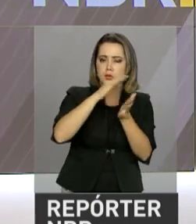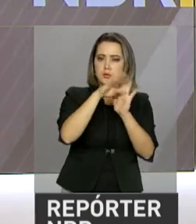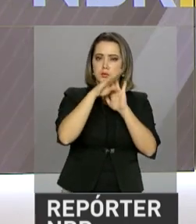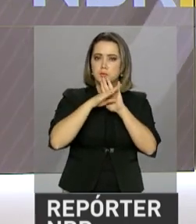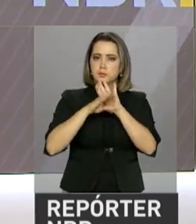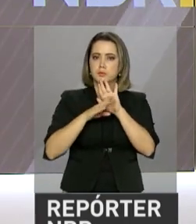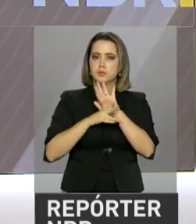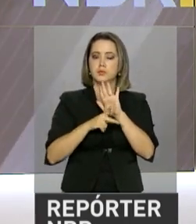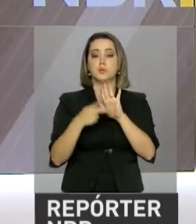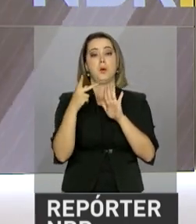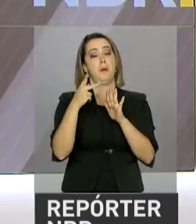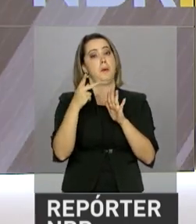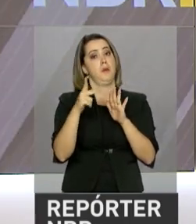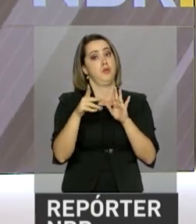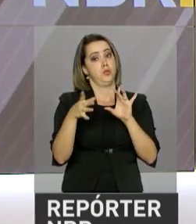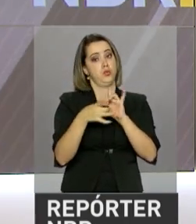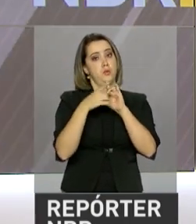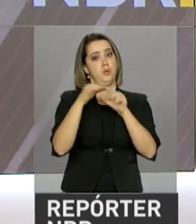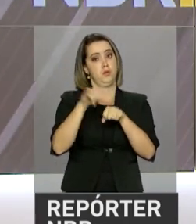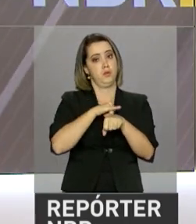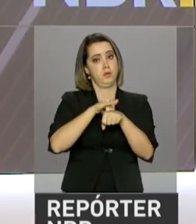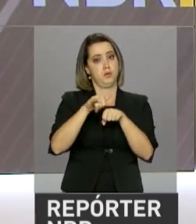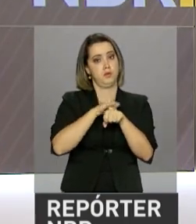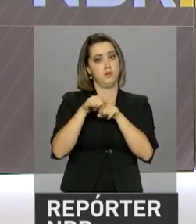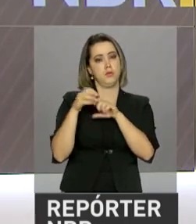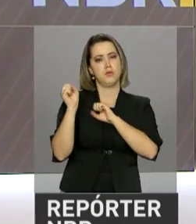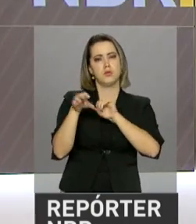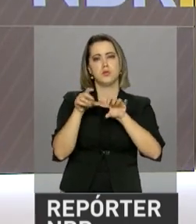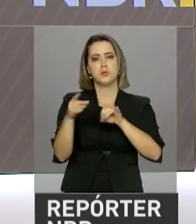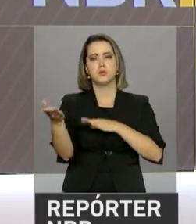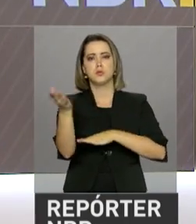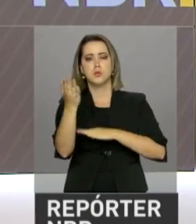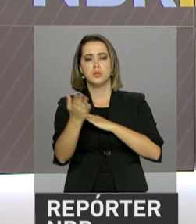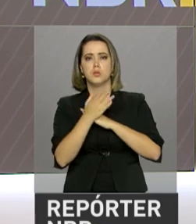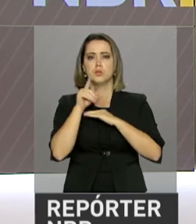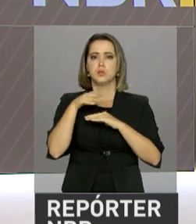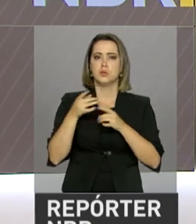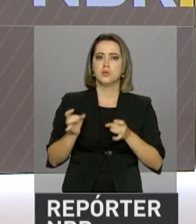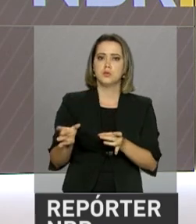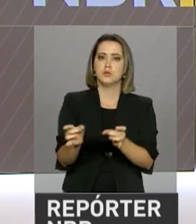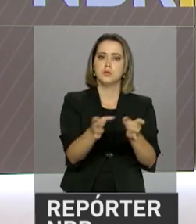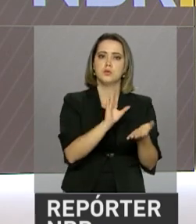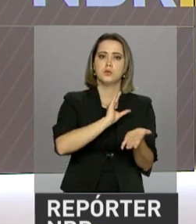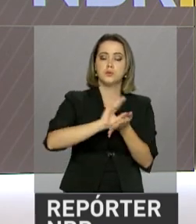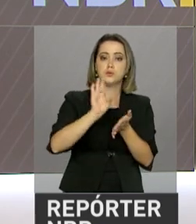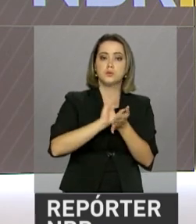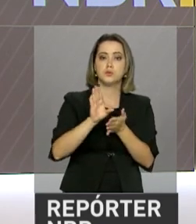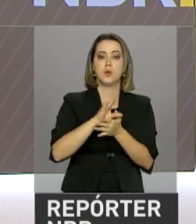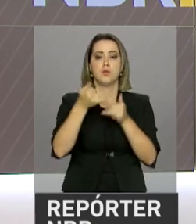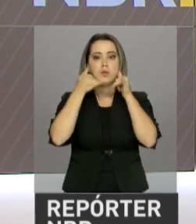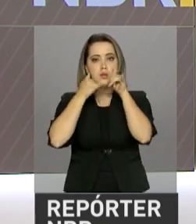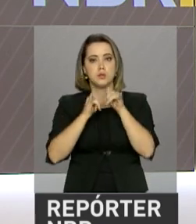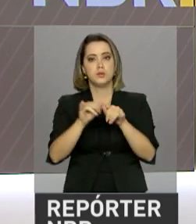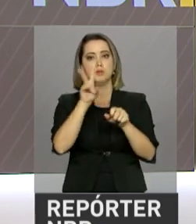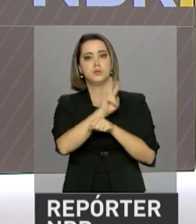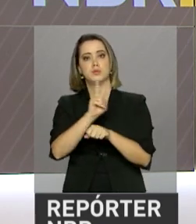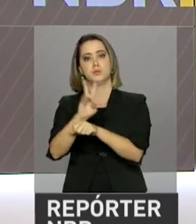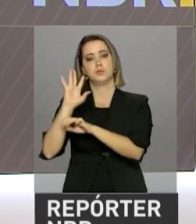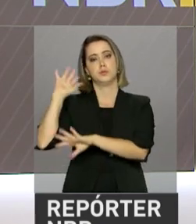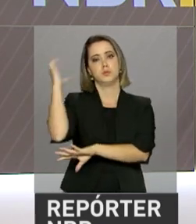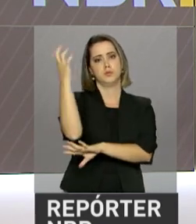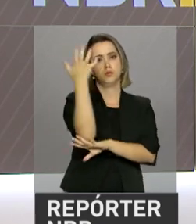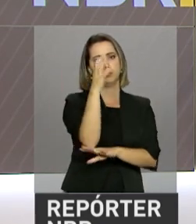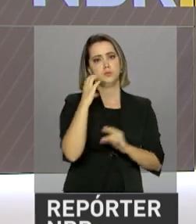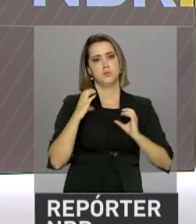ação de uma parceria estratégica que orienta a cooperação nas áreas de comércio, investimentos, bioenergia, defesa, meio